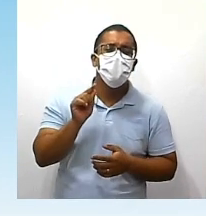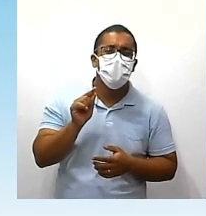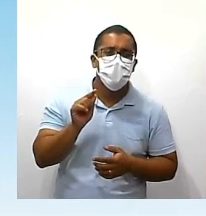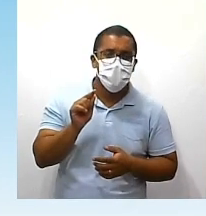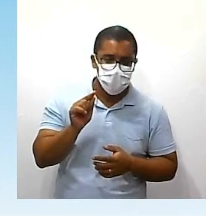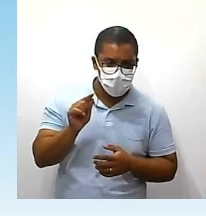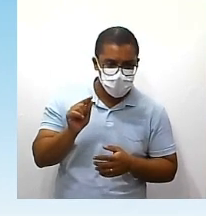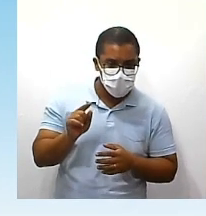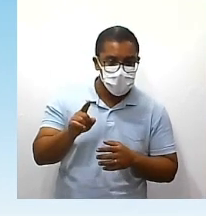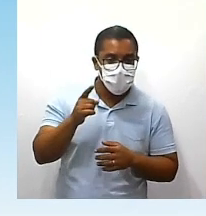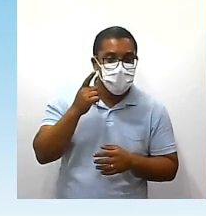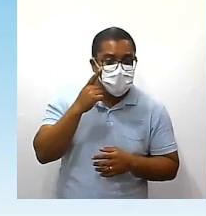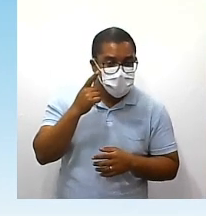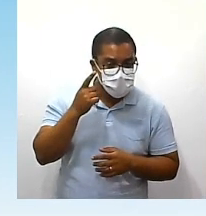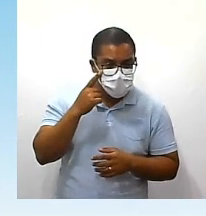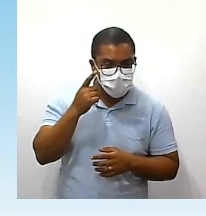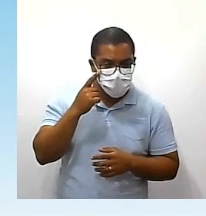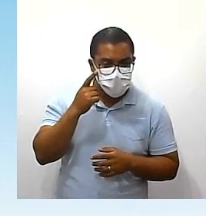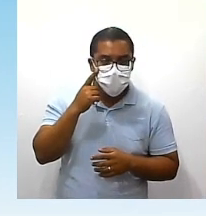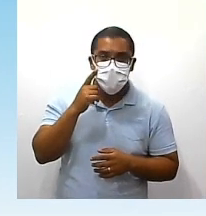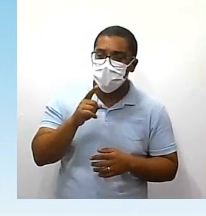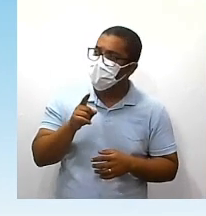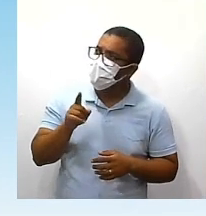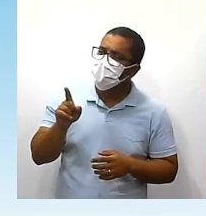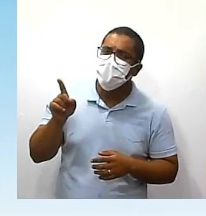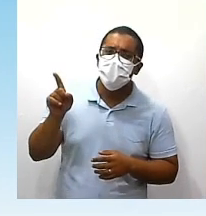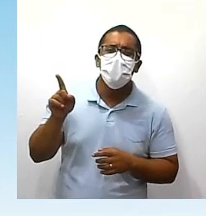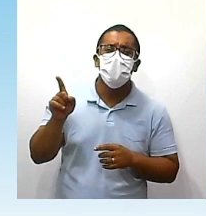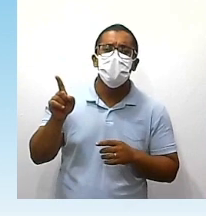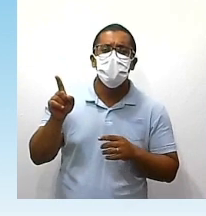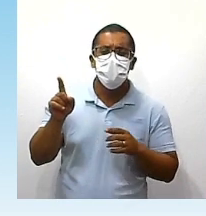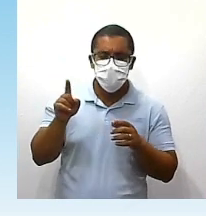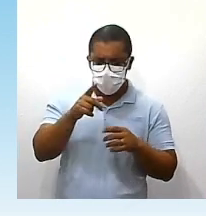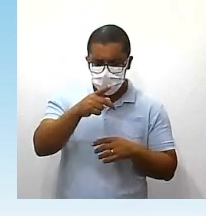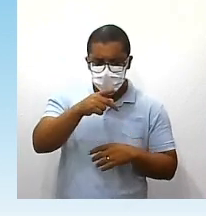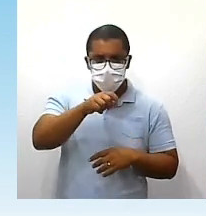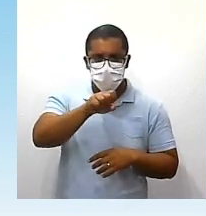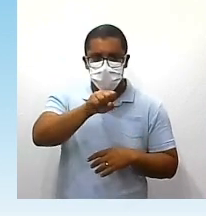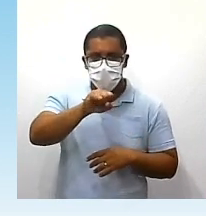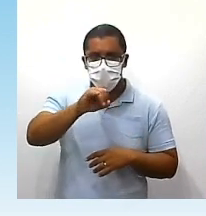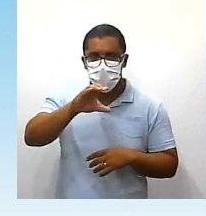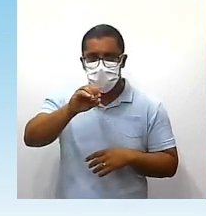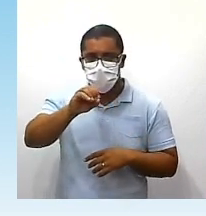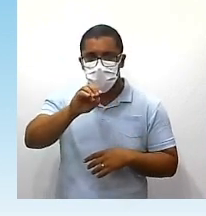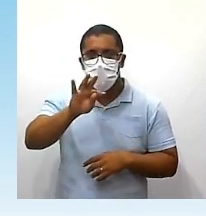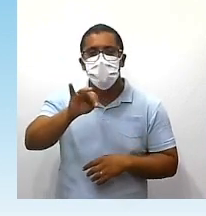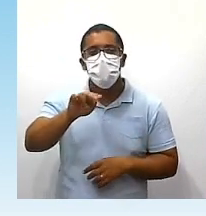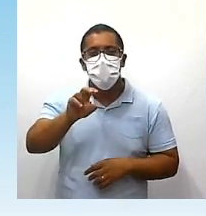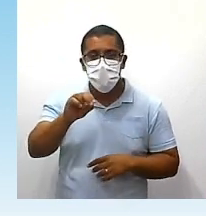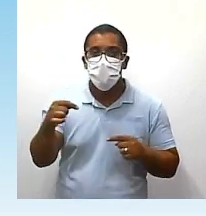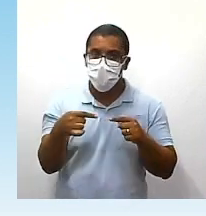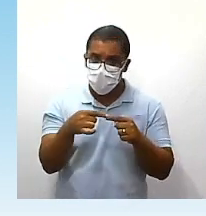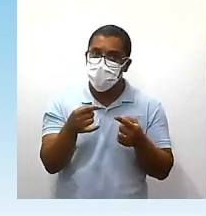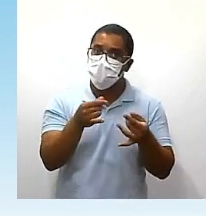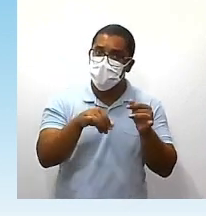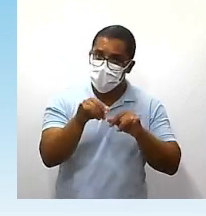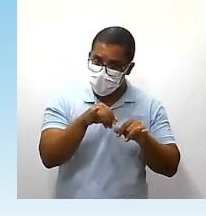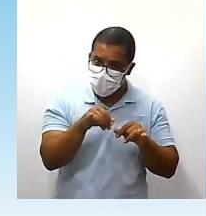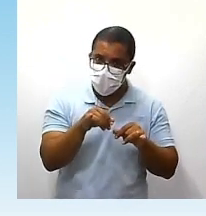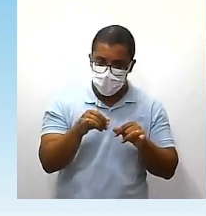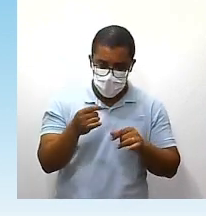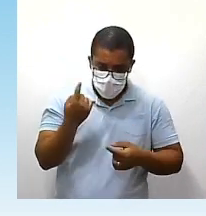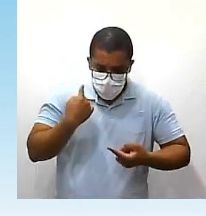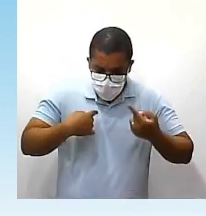Por definição, os psicoativos eles são substâncias químicas que agem no sistema